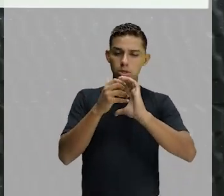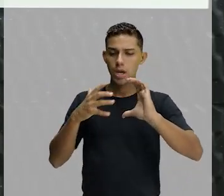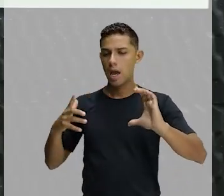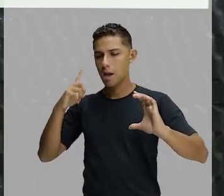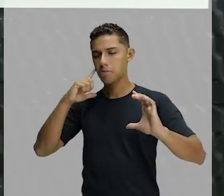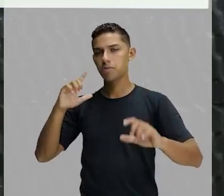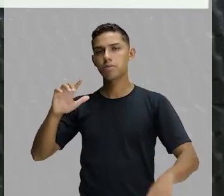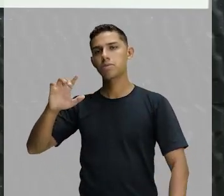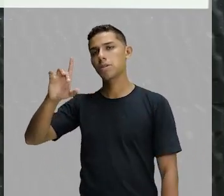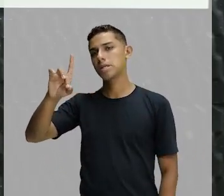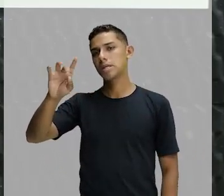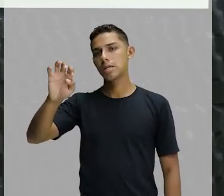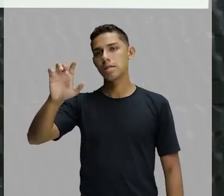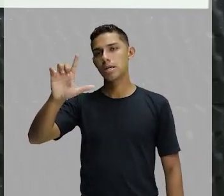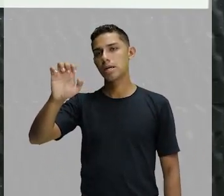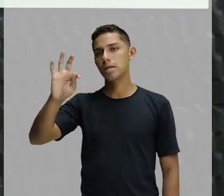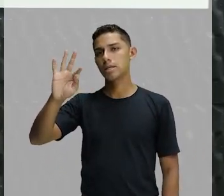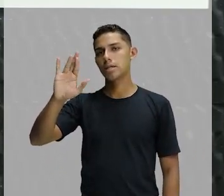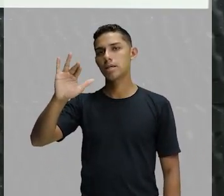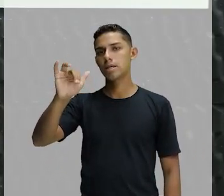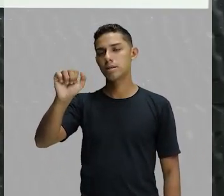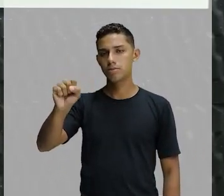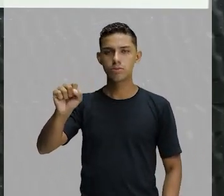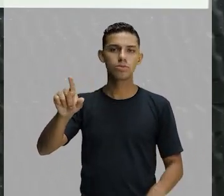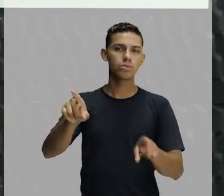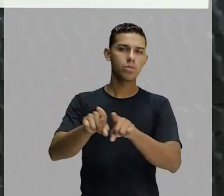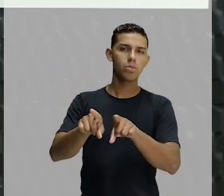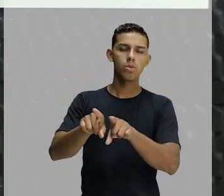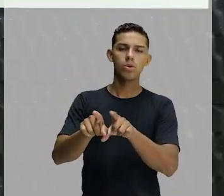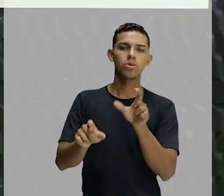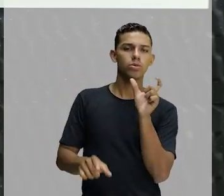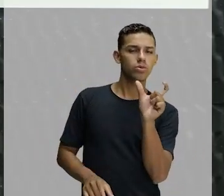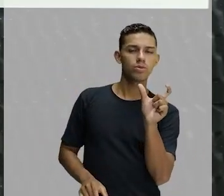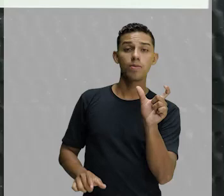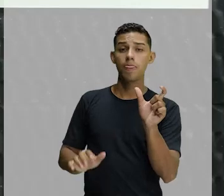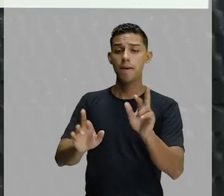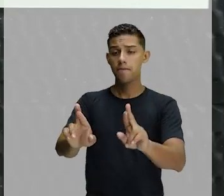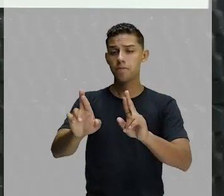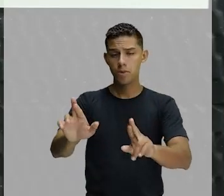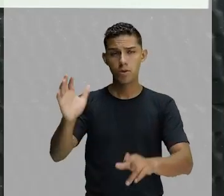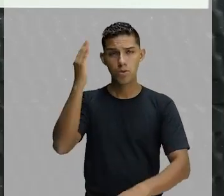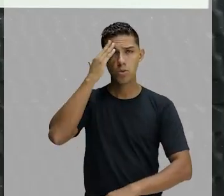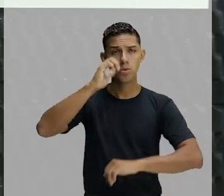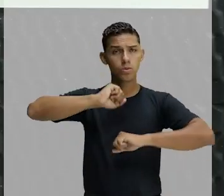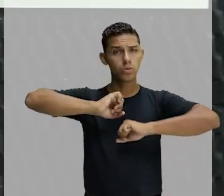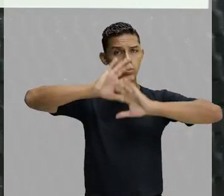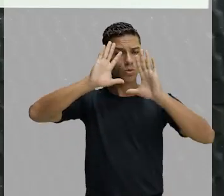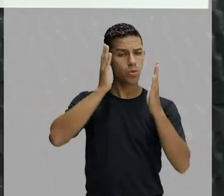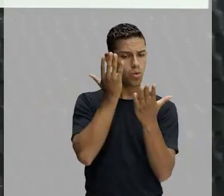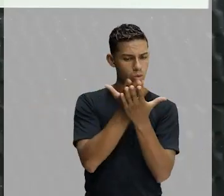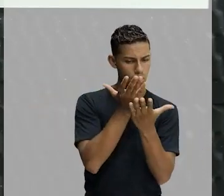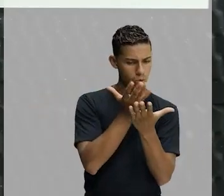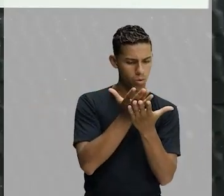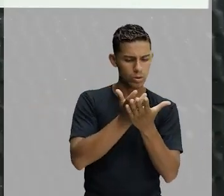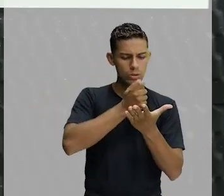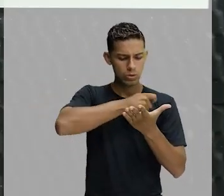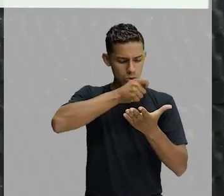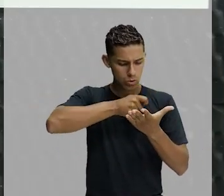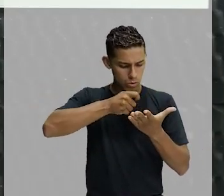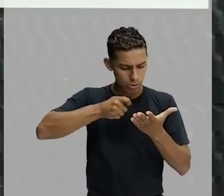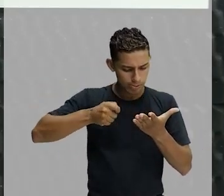características deletérias, características que podem gerar morte nos indivíduos. Então, eu espero que vocês tenham entendido. Pegue o caderno,